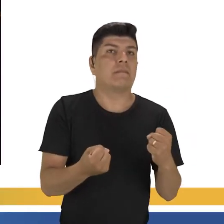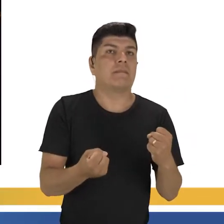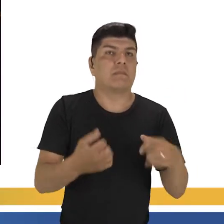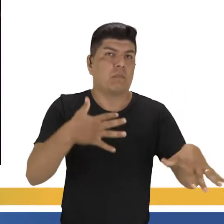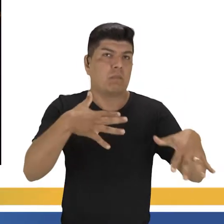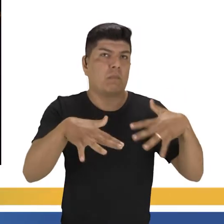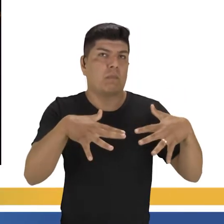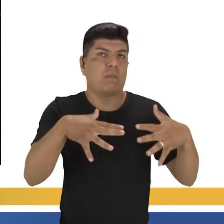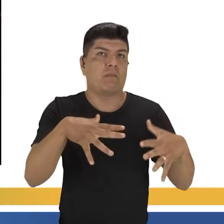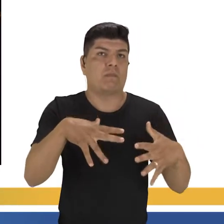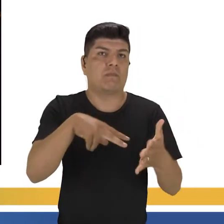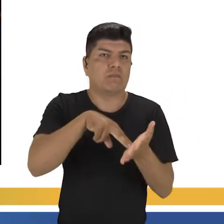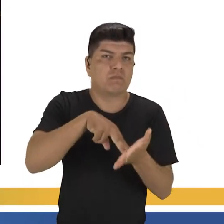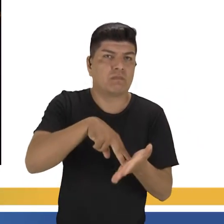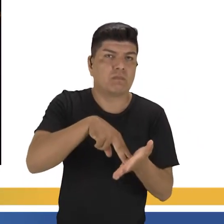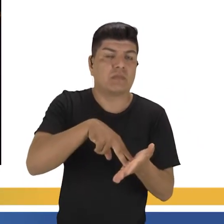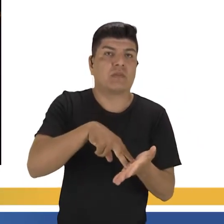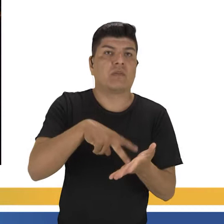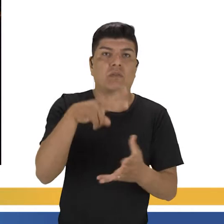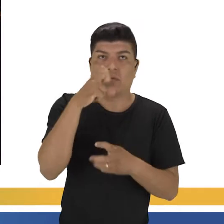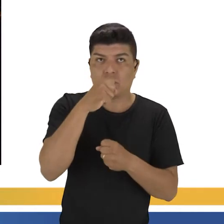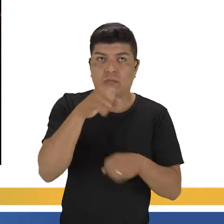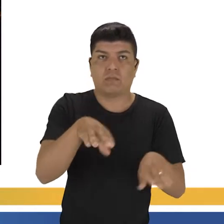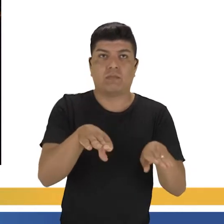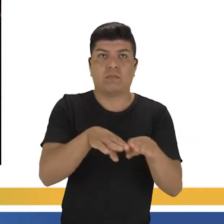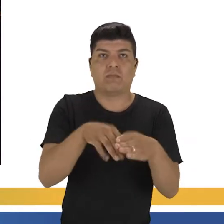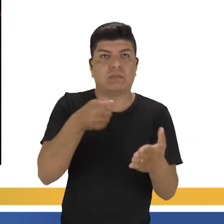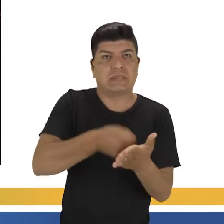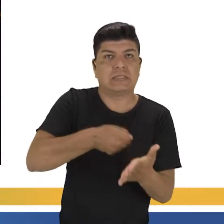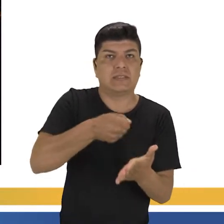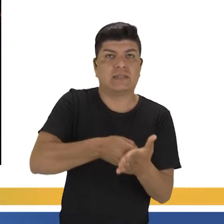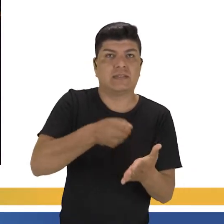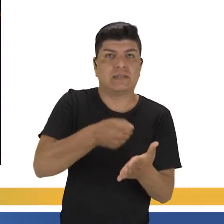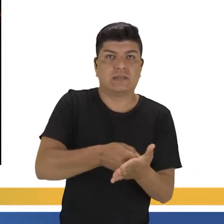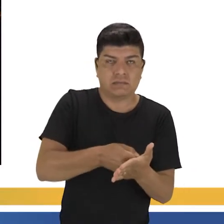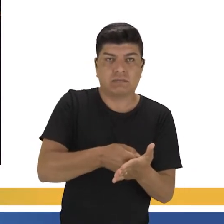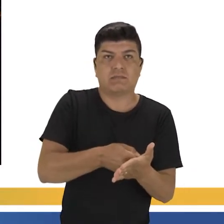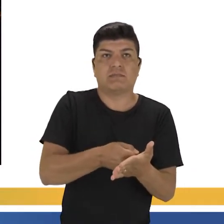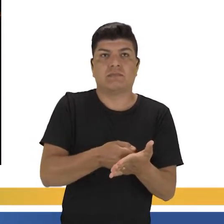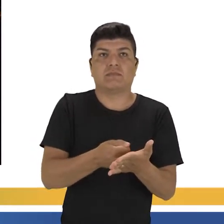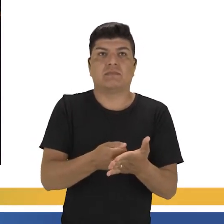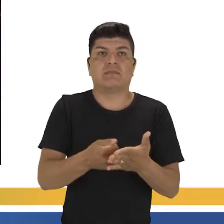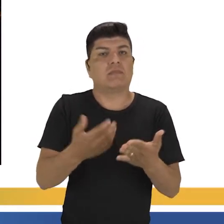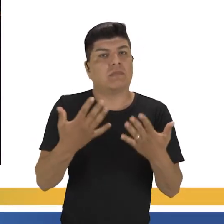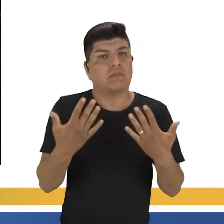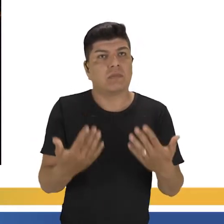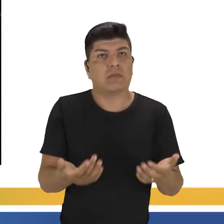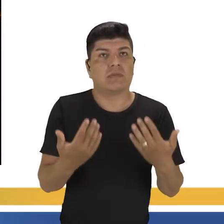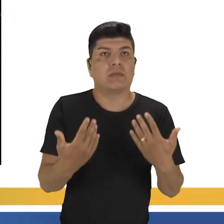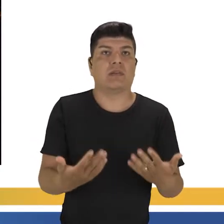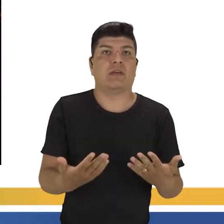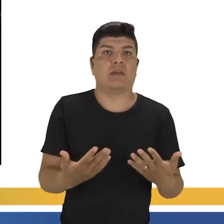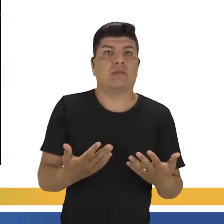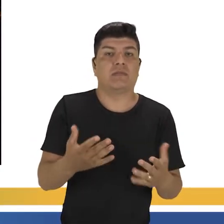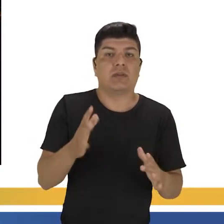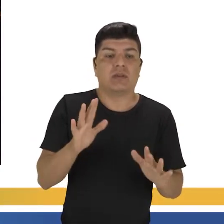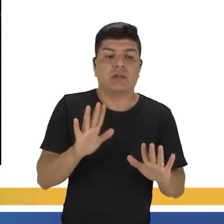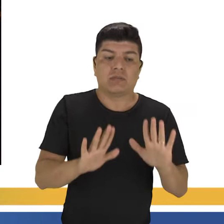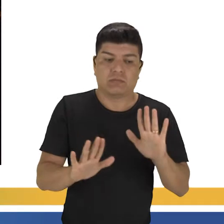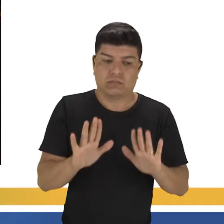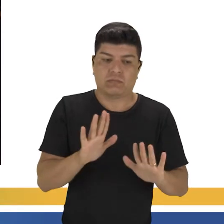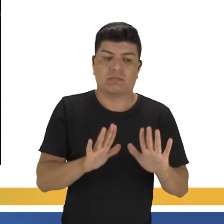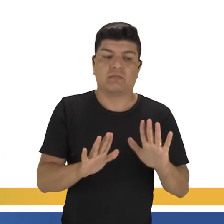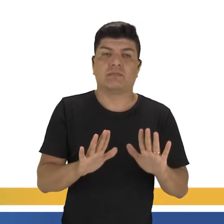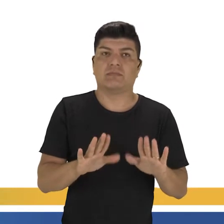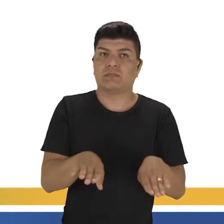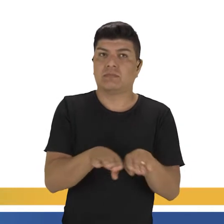movimentos firmes, fortes, com resistência, vigorosos, leve, suave e delicado. Então, tudo